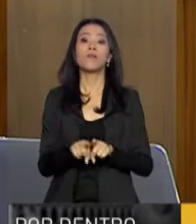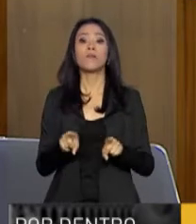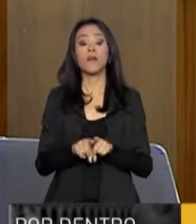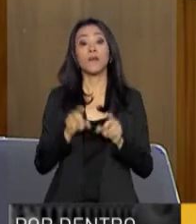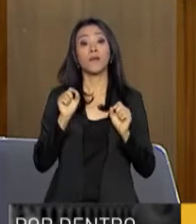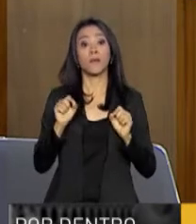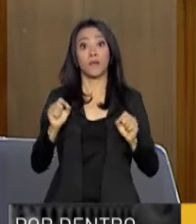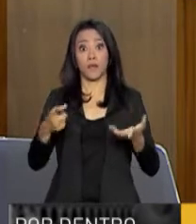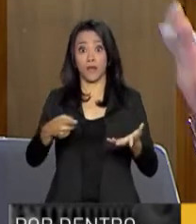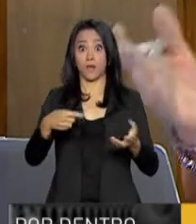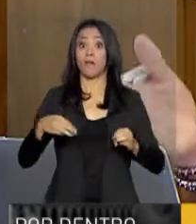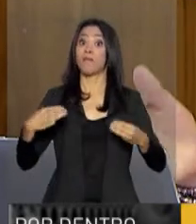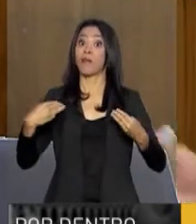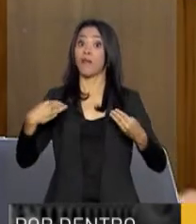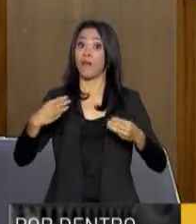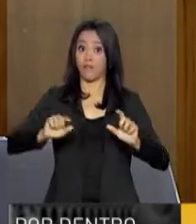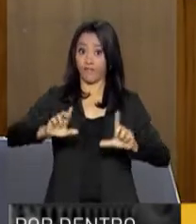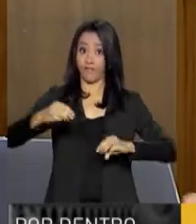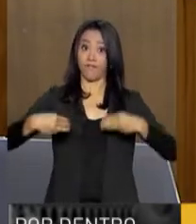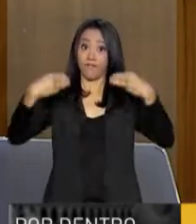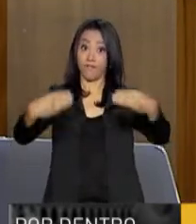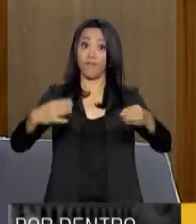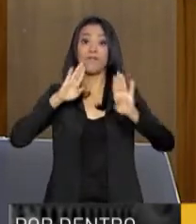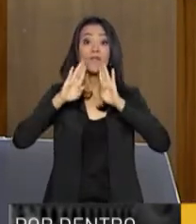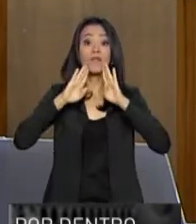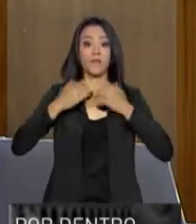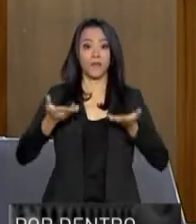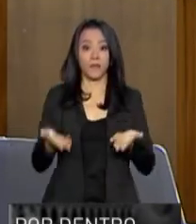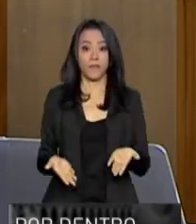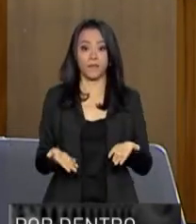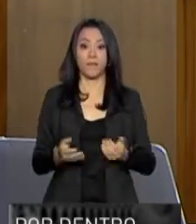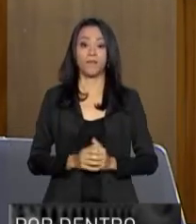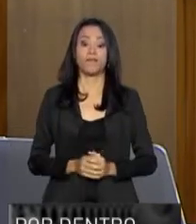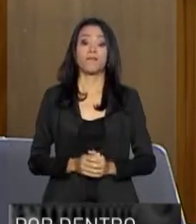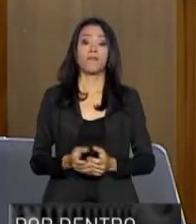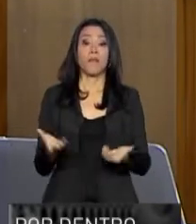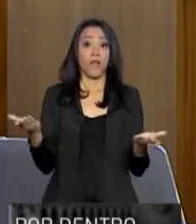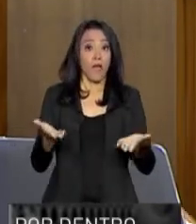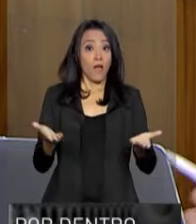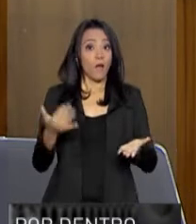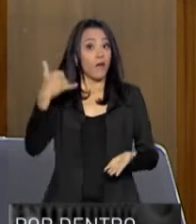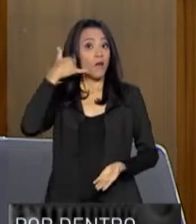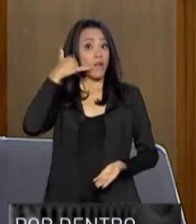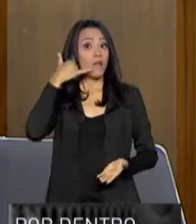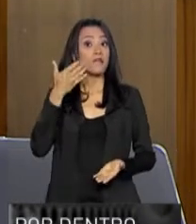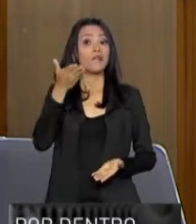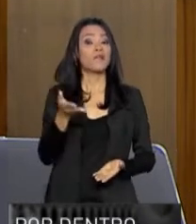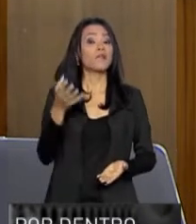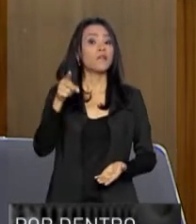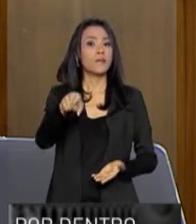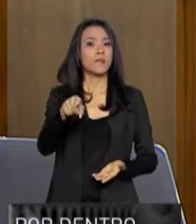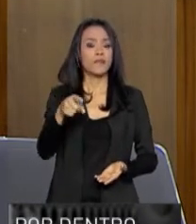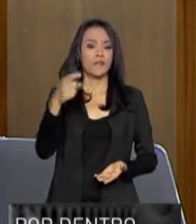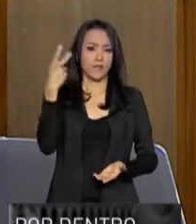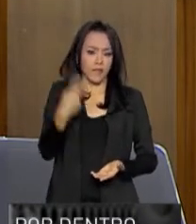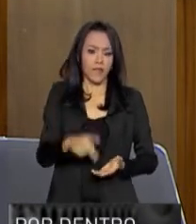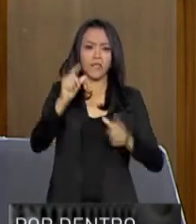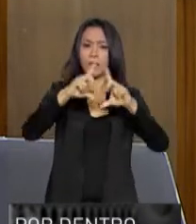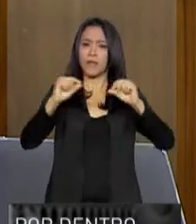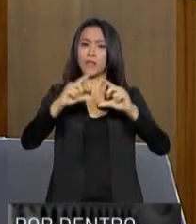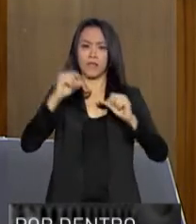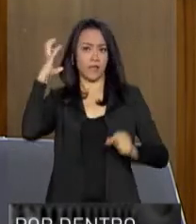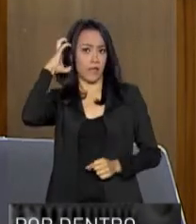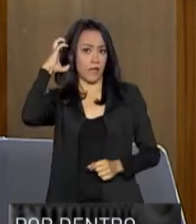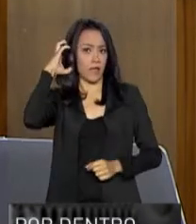no facebook vamos então nossa primeira participação na linha com a gente está estevão da margem da rádio nacional de brasília o dólar estava